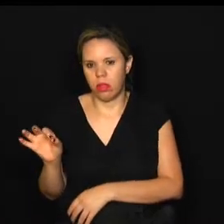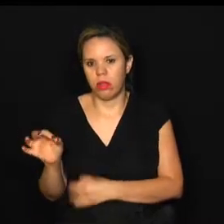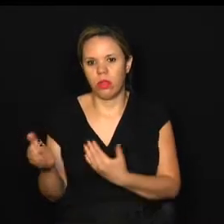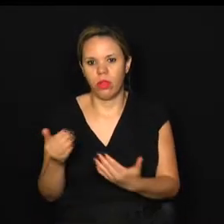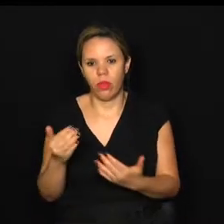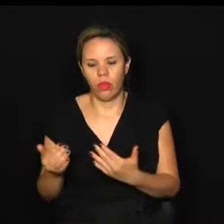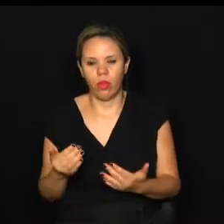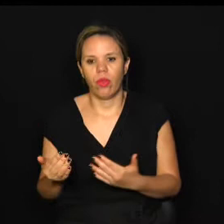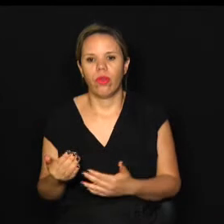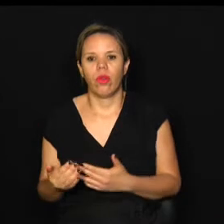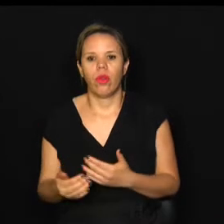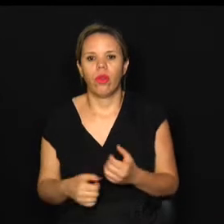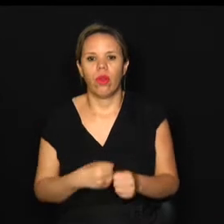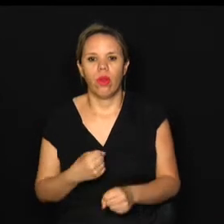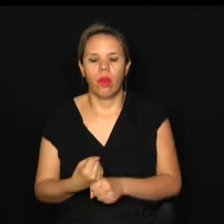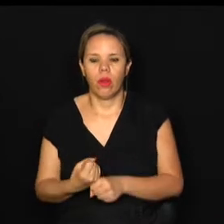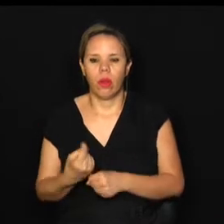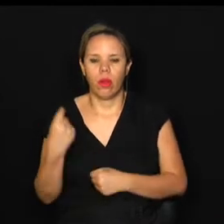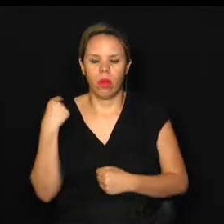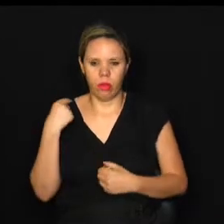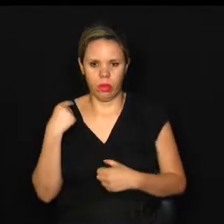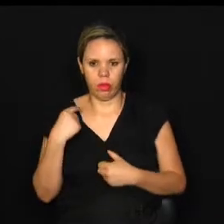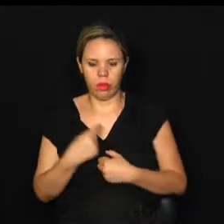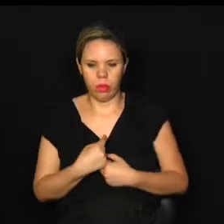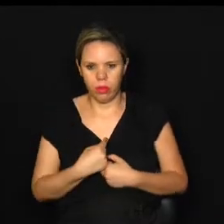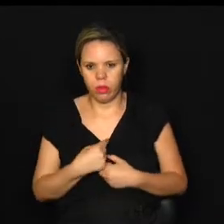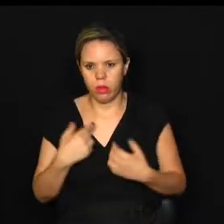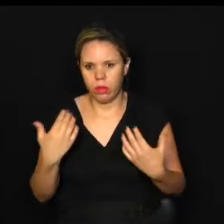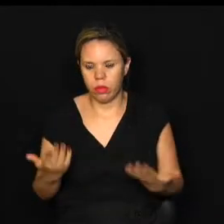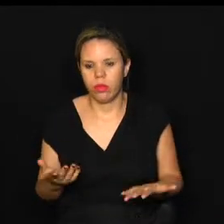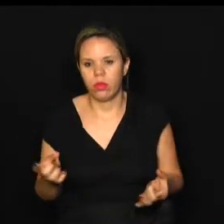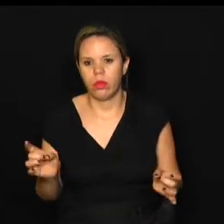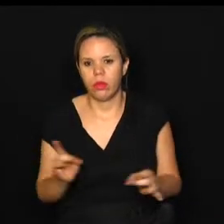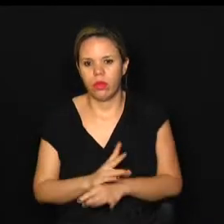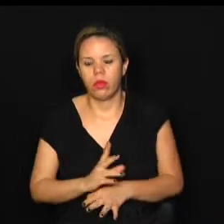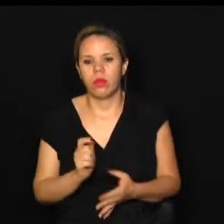de 1,6% em relação a 2019, quando foram liquidados